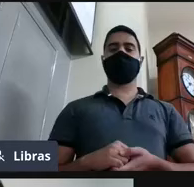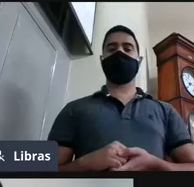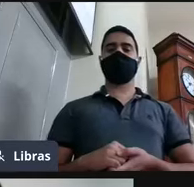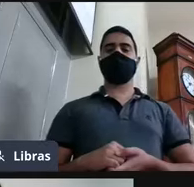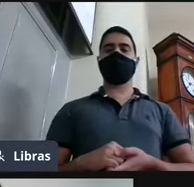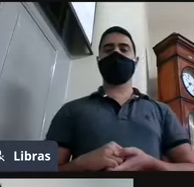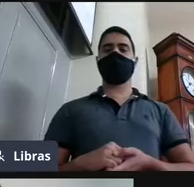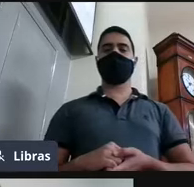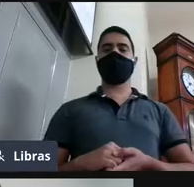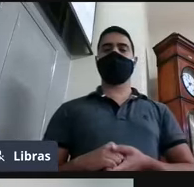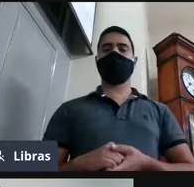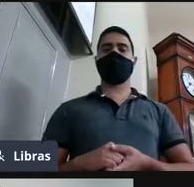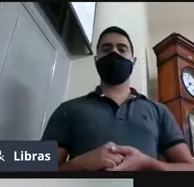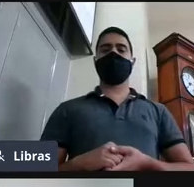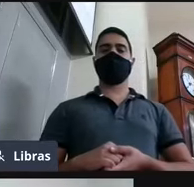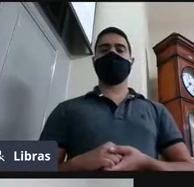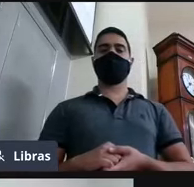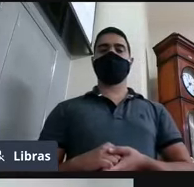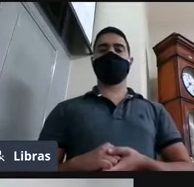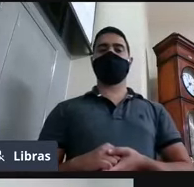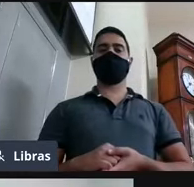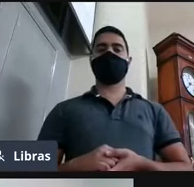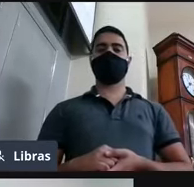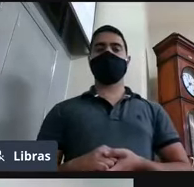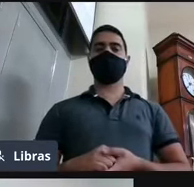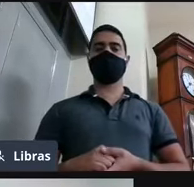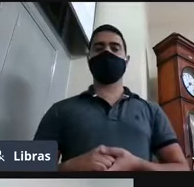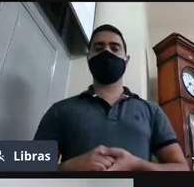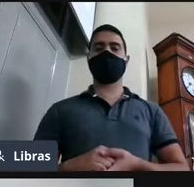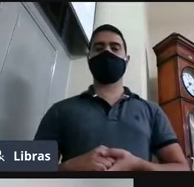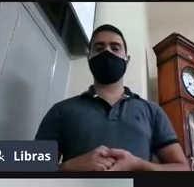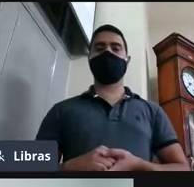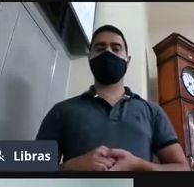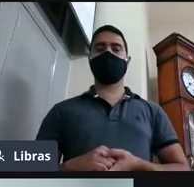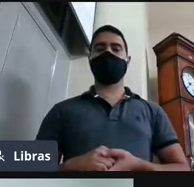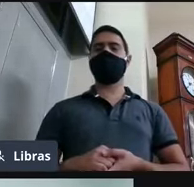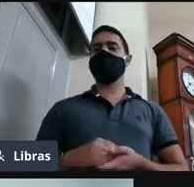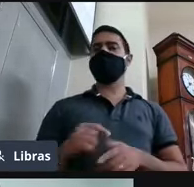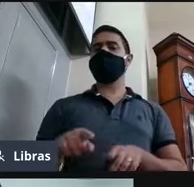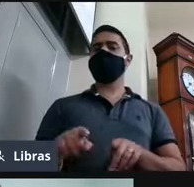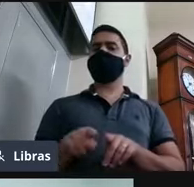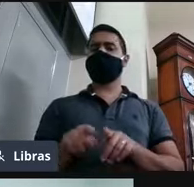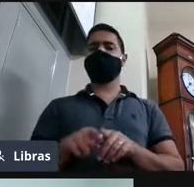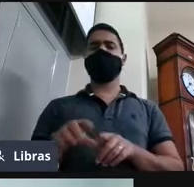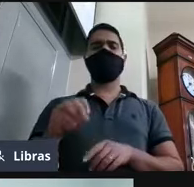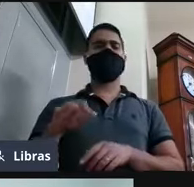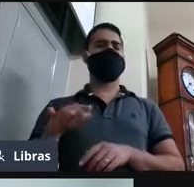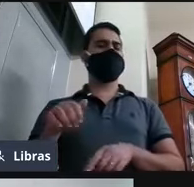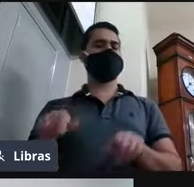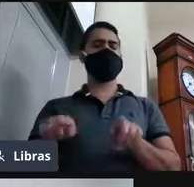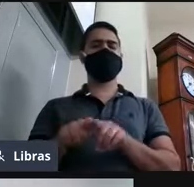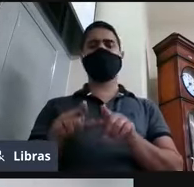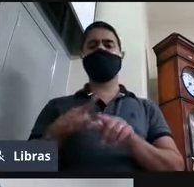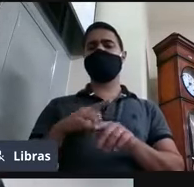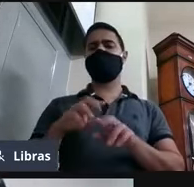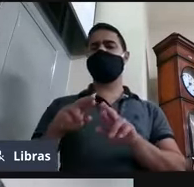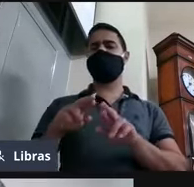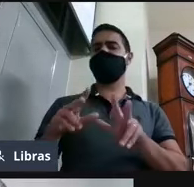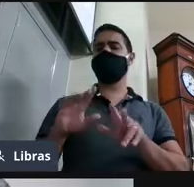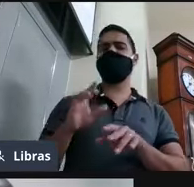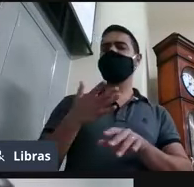mesmas ocorrerão. E, possivelmente, as contas também serão contrárias. Então, é só isso que eu queria